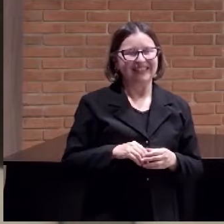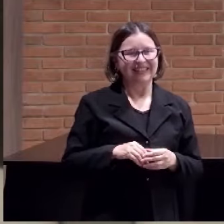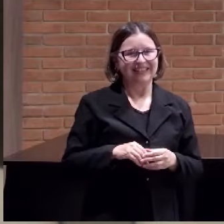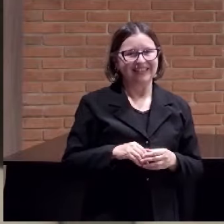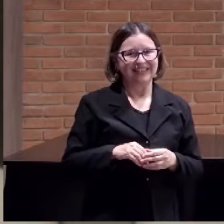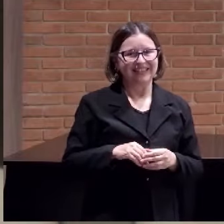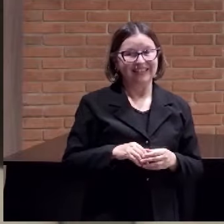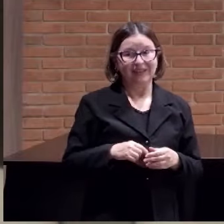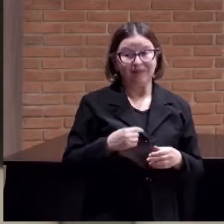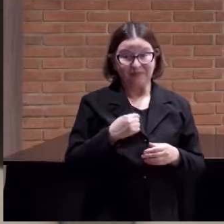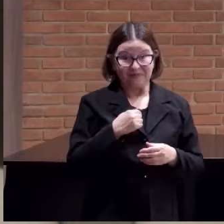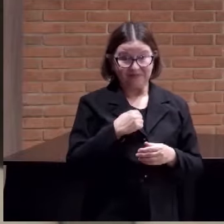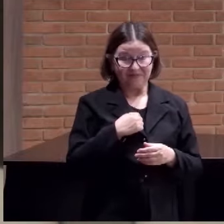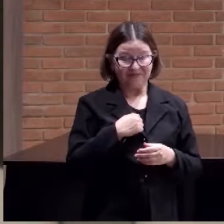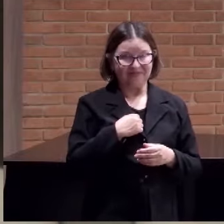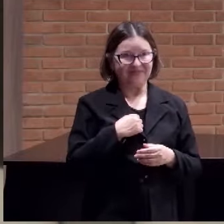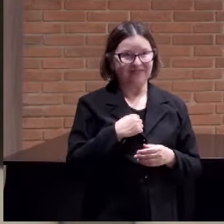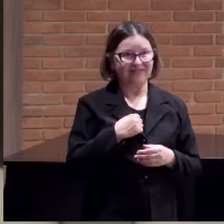Eu sou